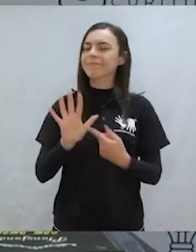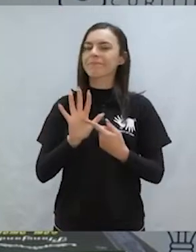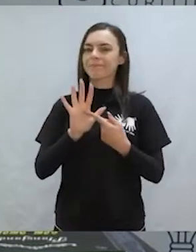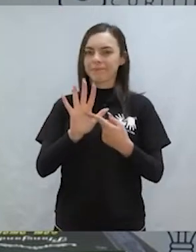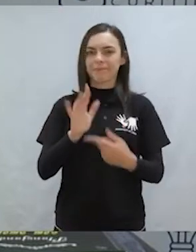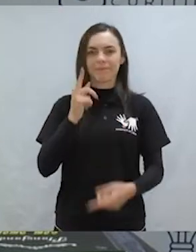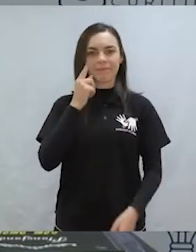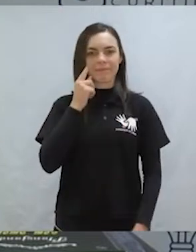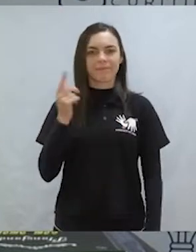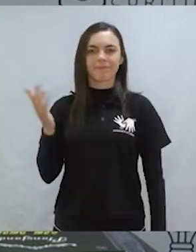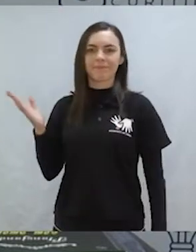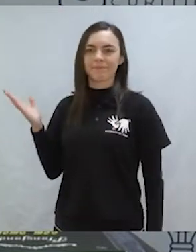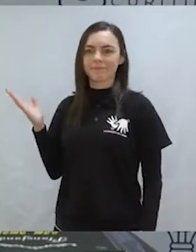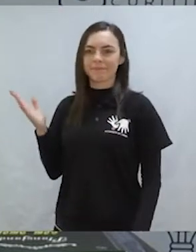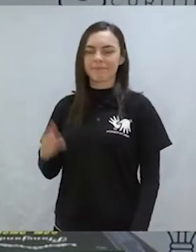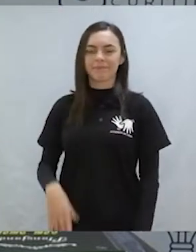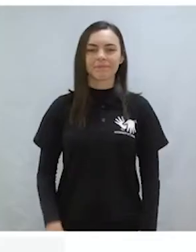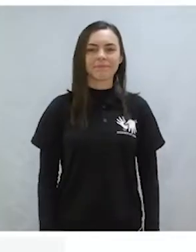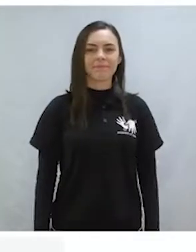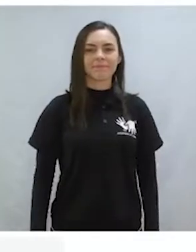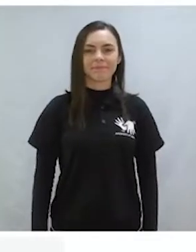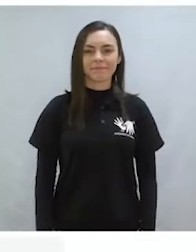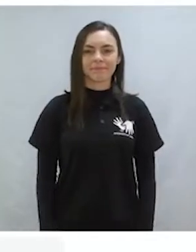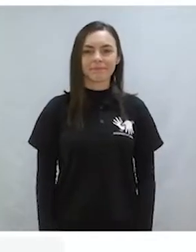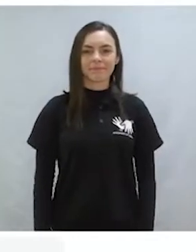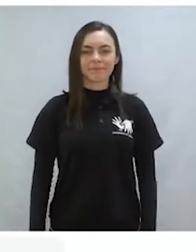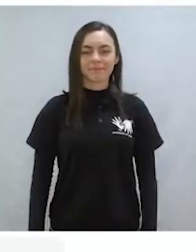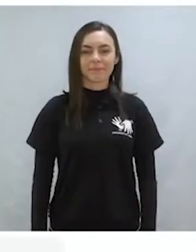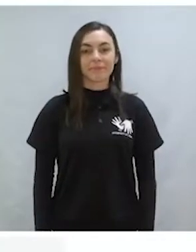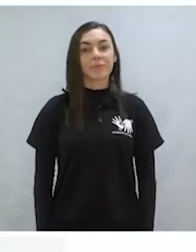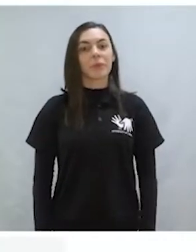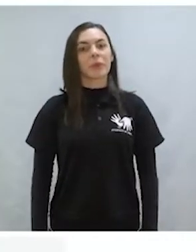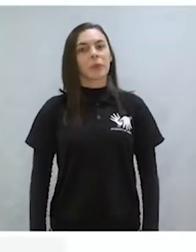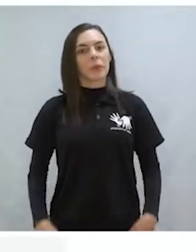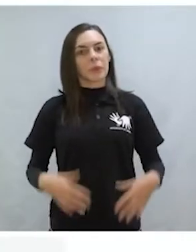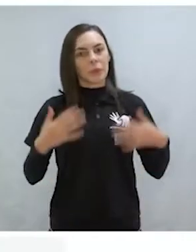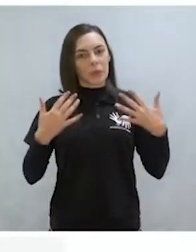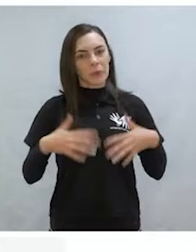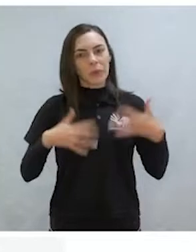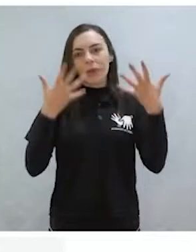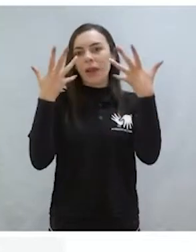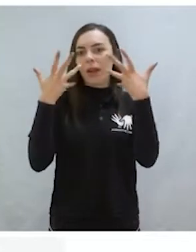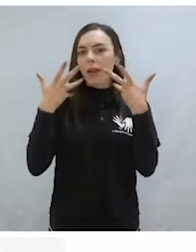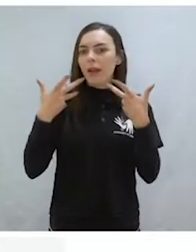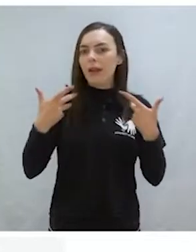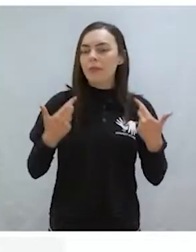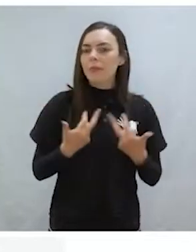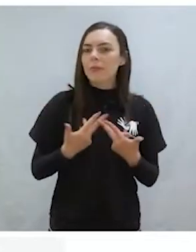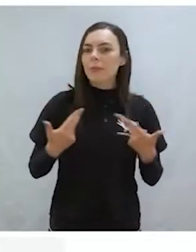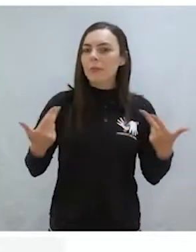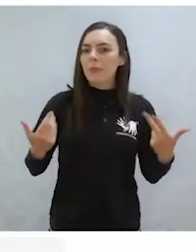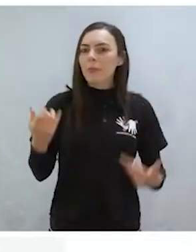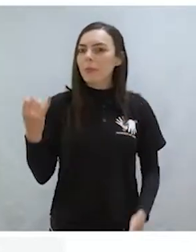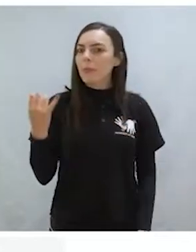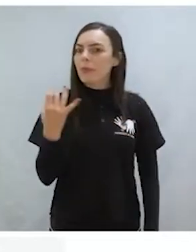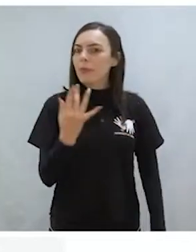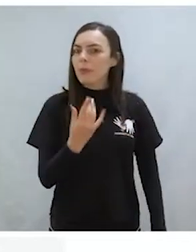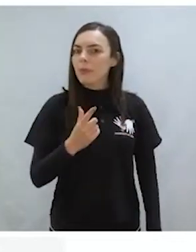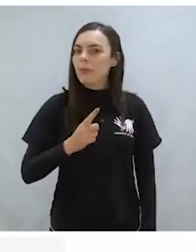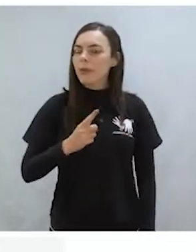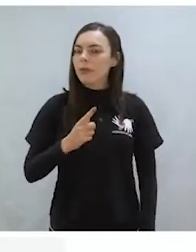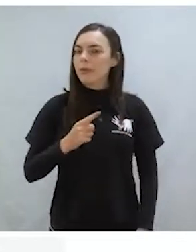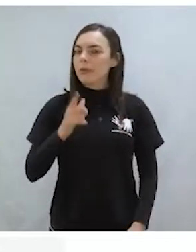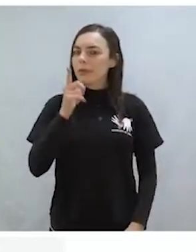imagem aqui. Observe lá na tela. Então, olhem aqui quantos animais tem